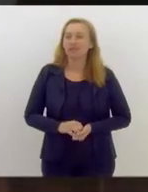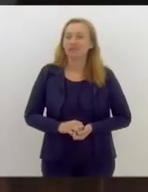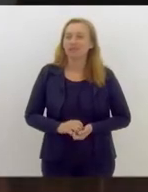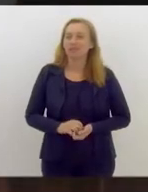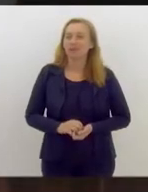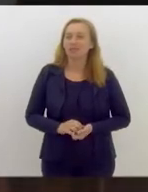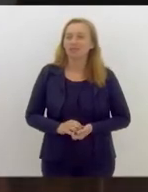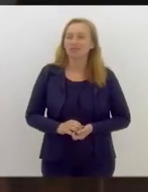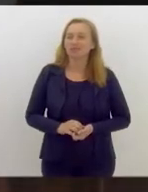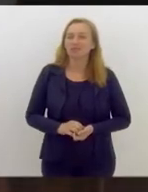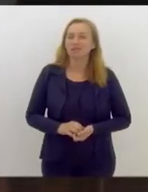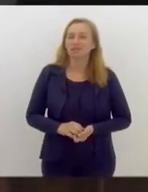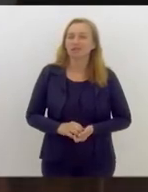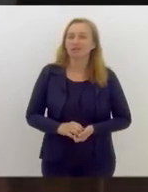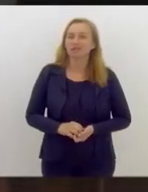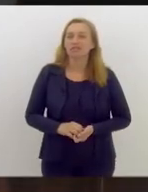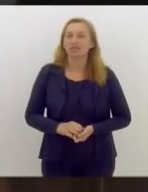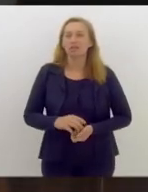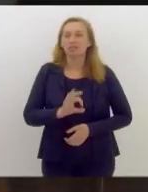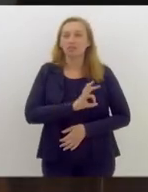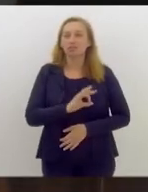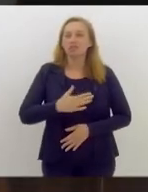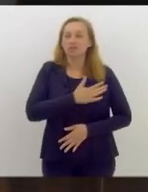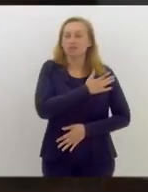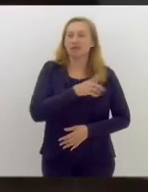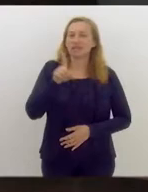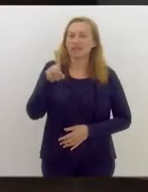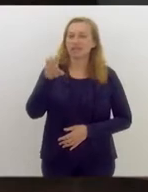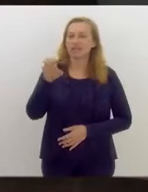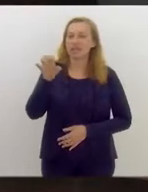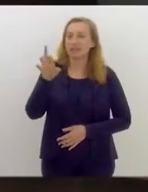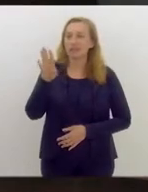A cabo da Polícia Militar, Débora da Costa.